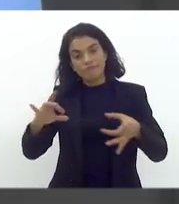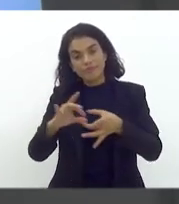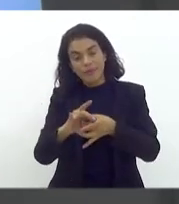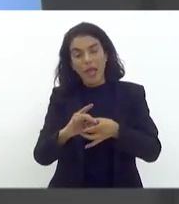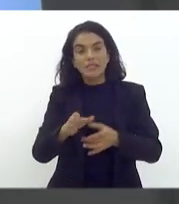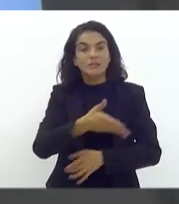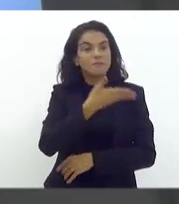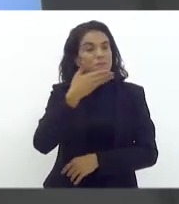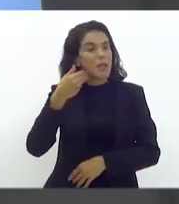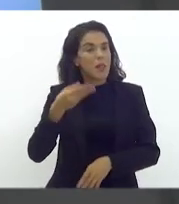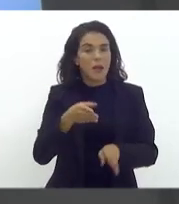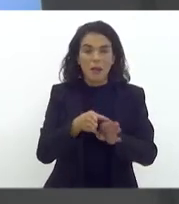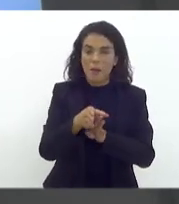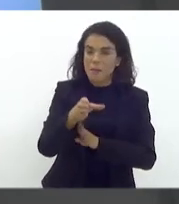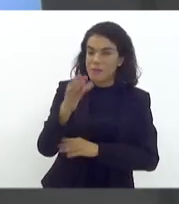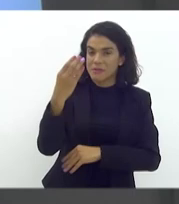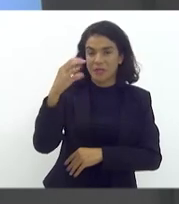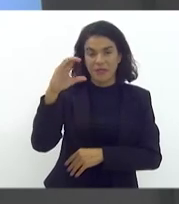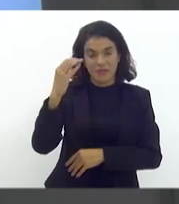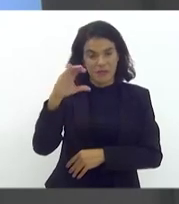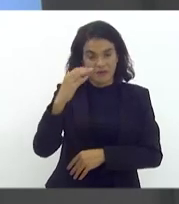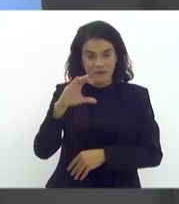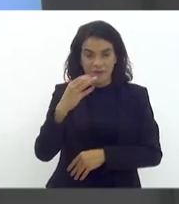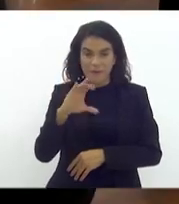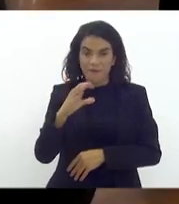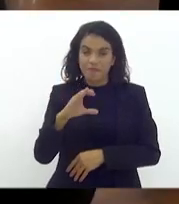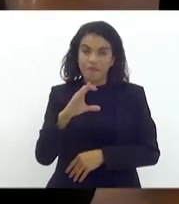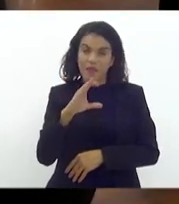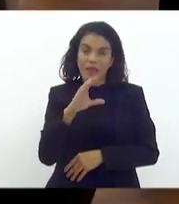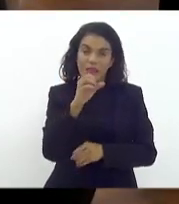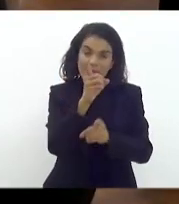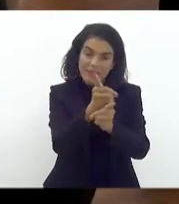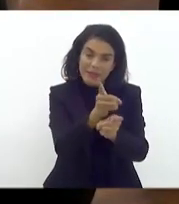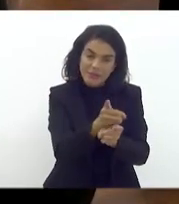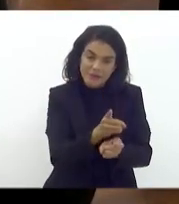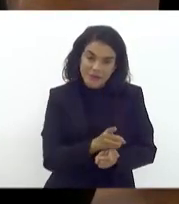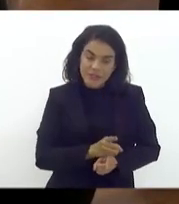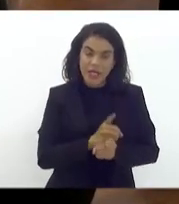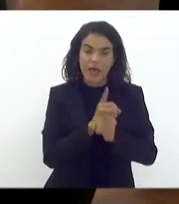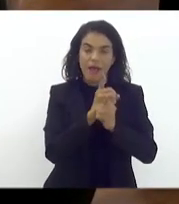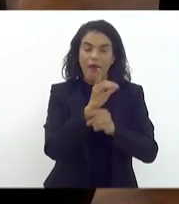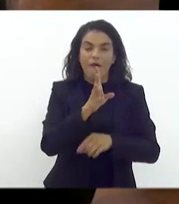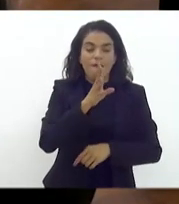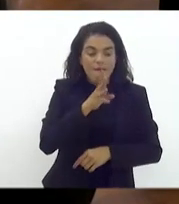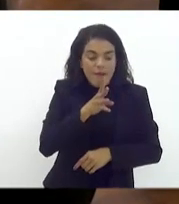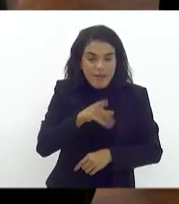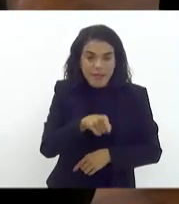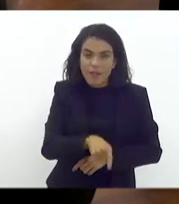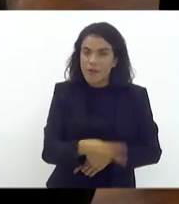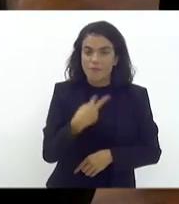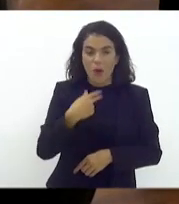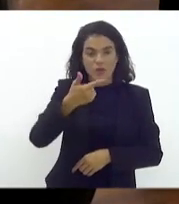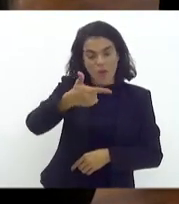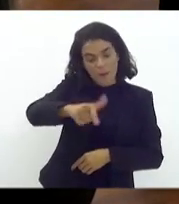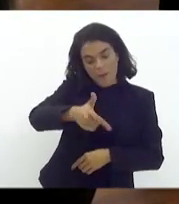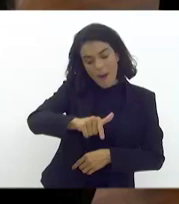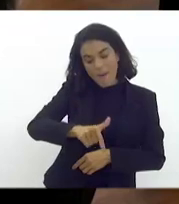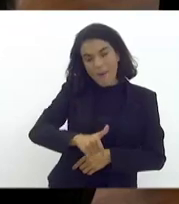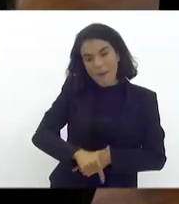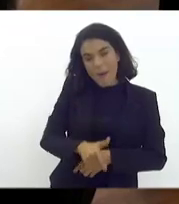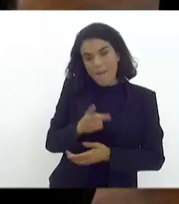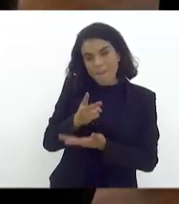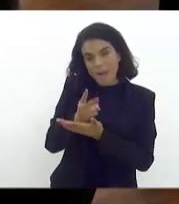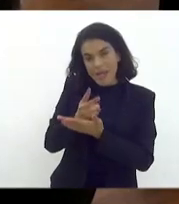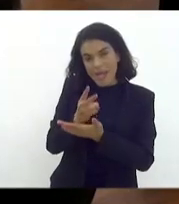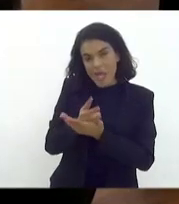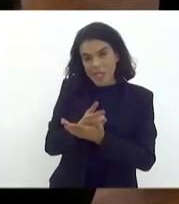recomendações científicas o reconhecimento é um procedimento que não pode ser repetido com a mesma testemunha